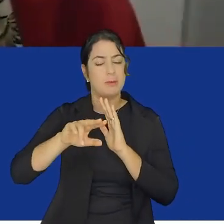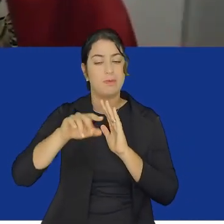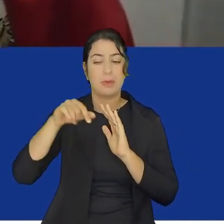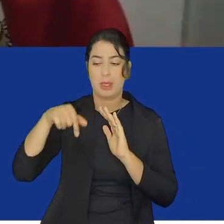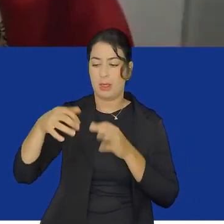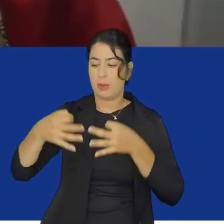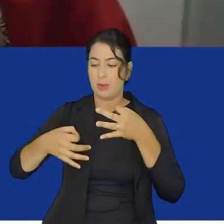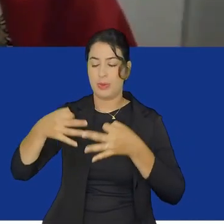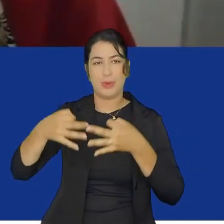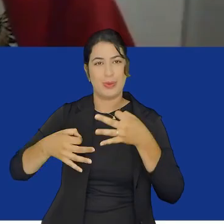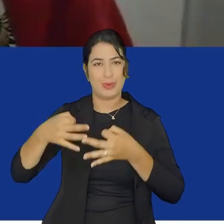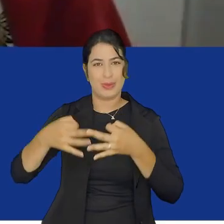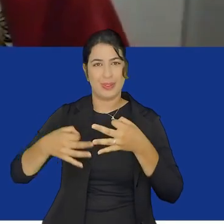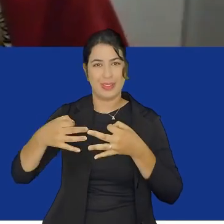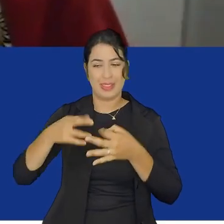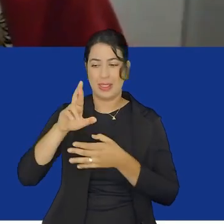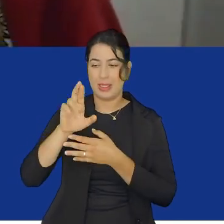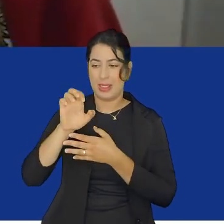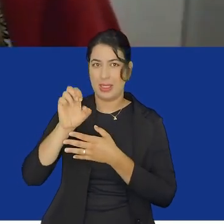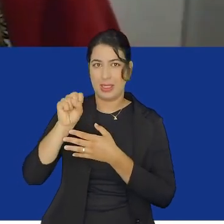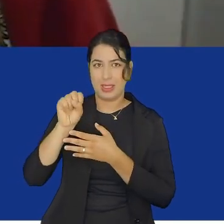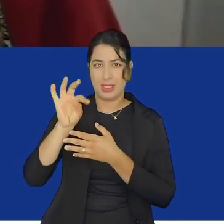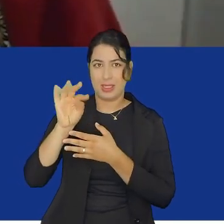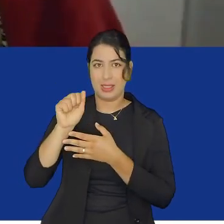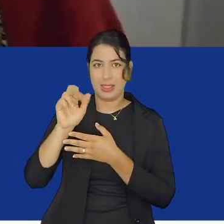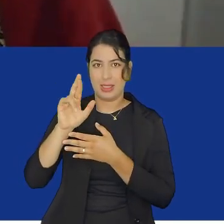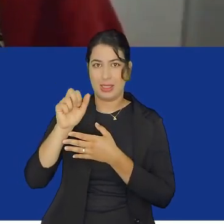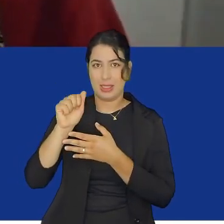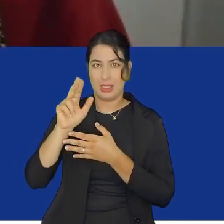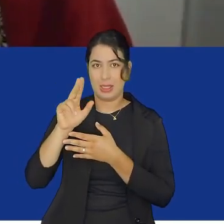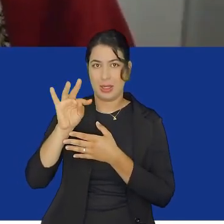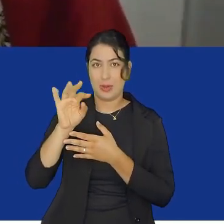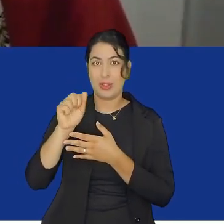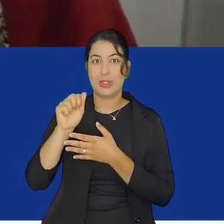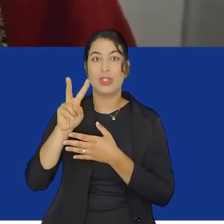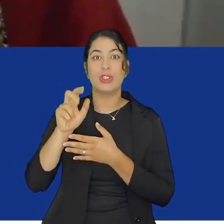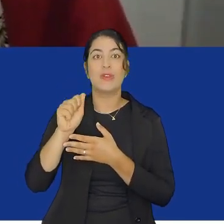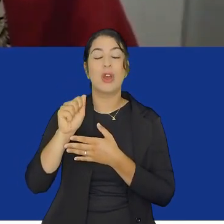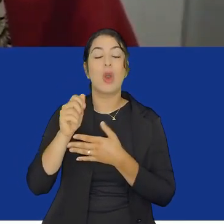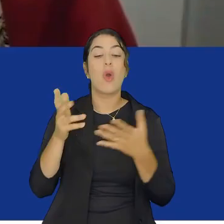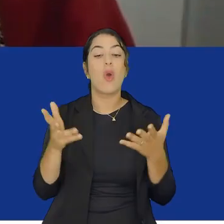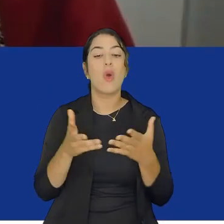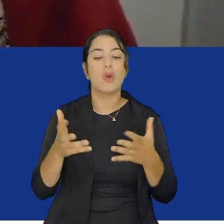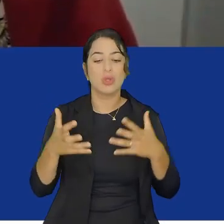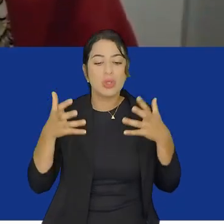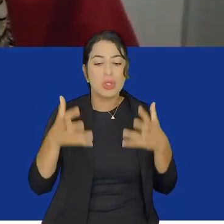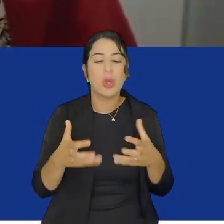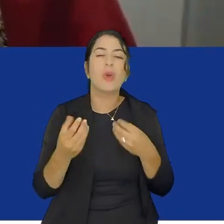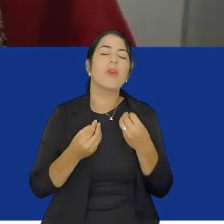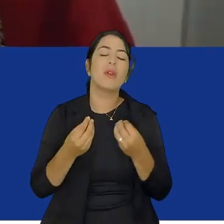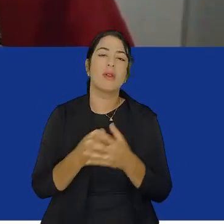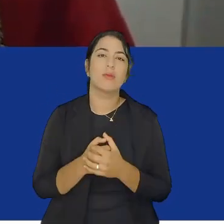coisa que a gente faz sempre é perguntar para as pessoas, como você está chegando hoje? Uma coisa é eu estar